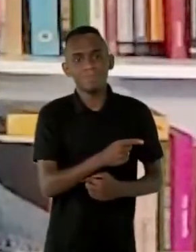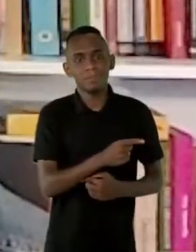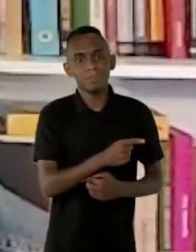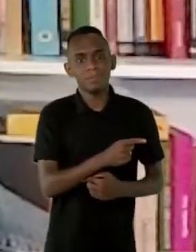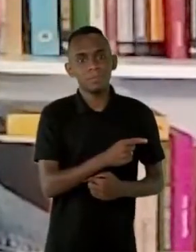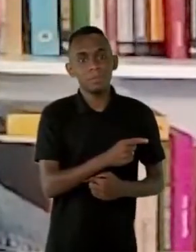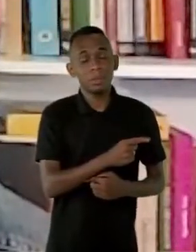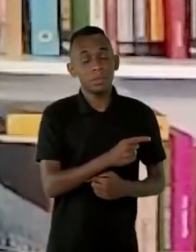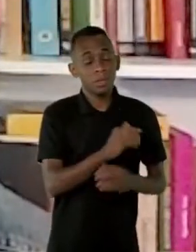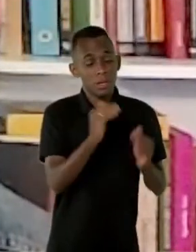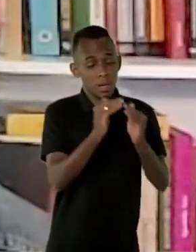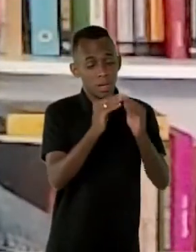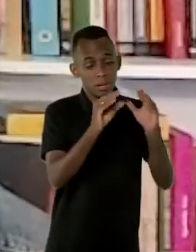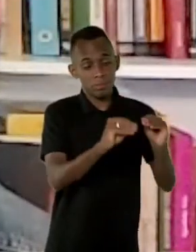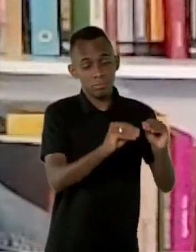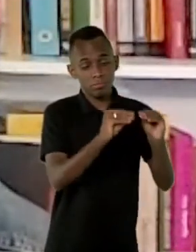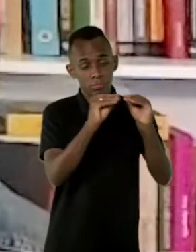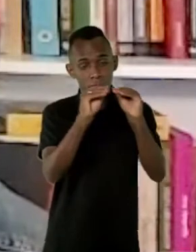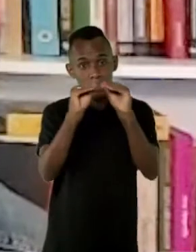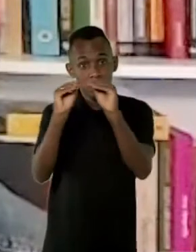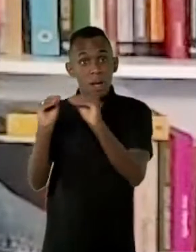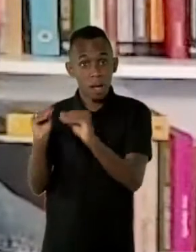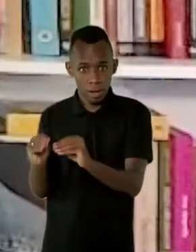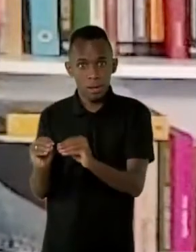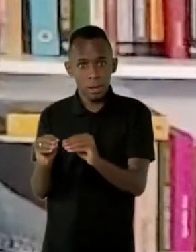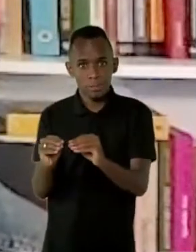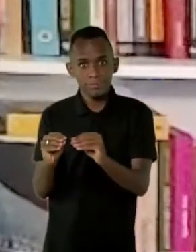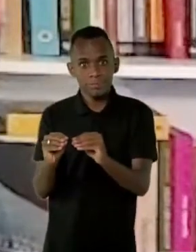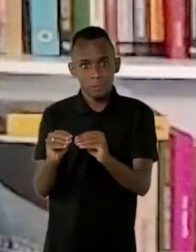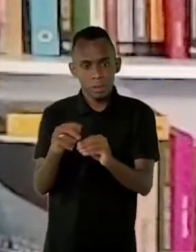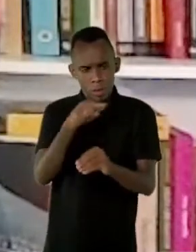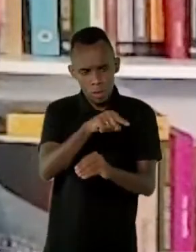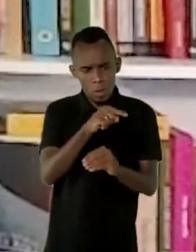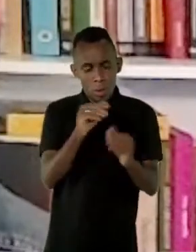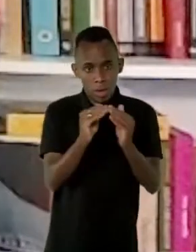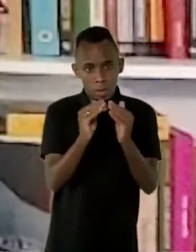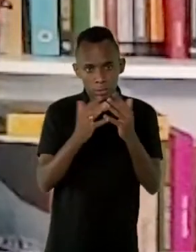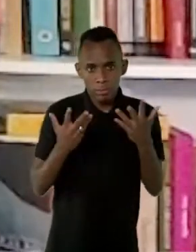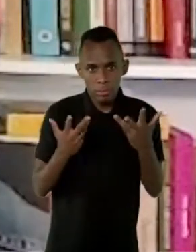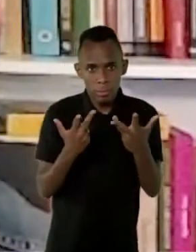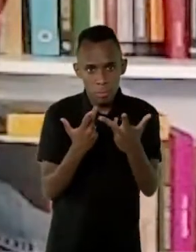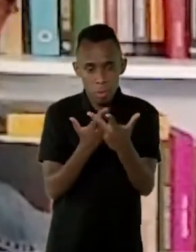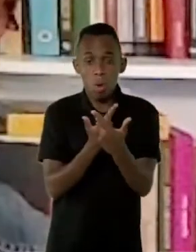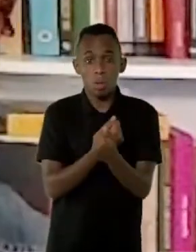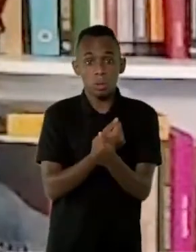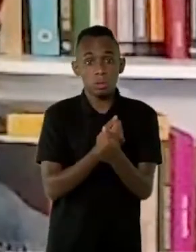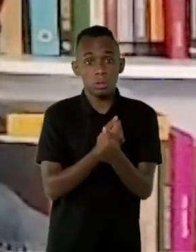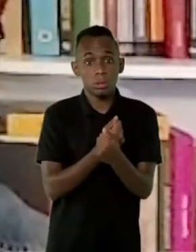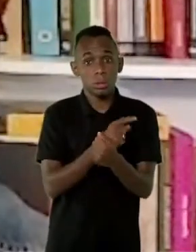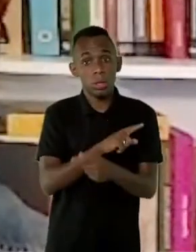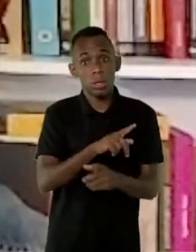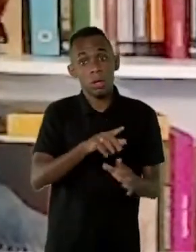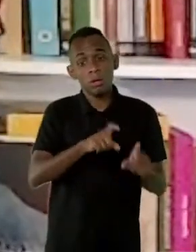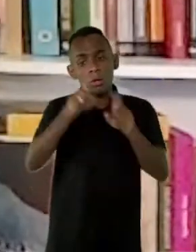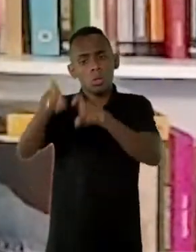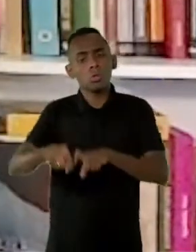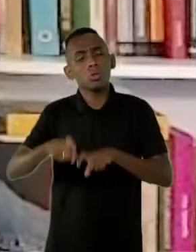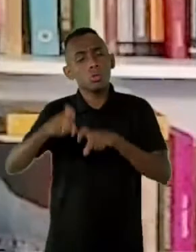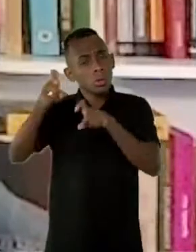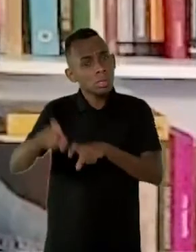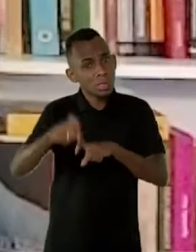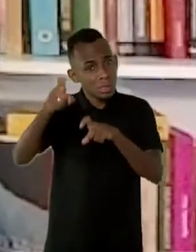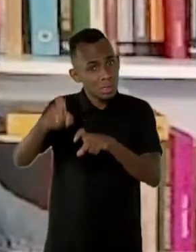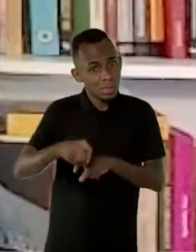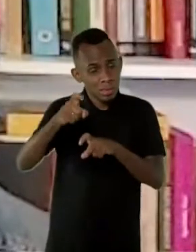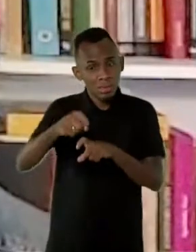casa muito confortável em Santana, né, é uma espécie de um sobrado, e vai para o sítio de Parelheiros, que